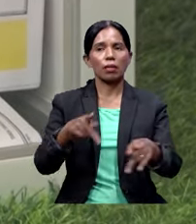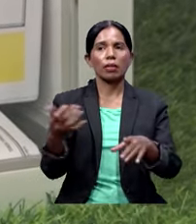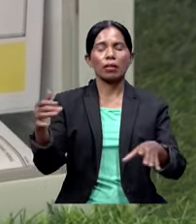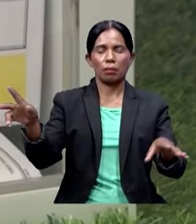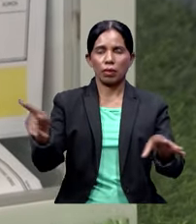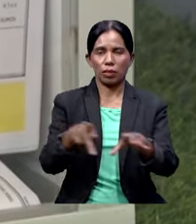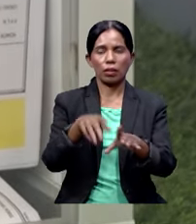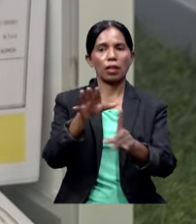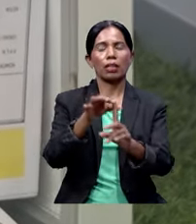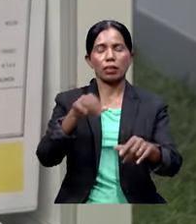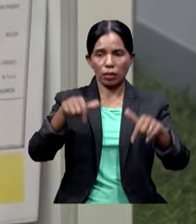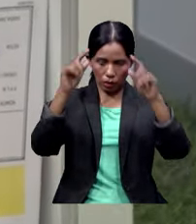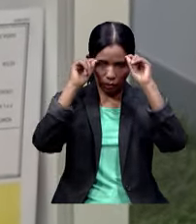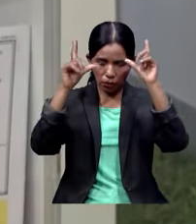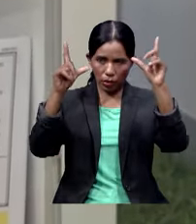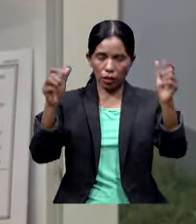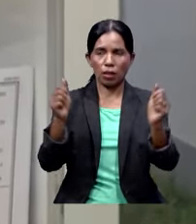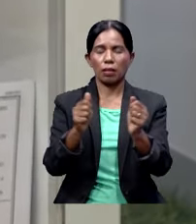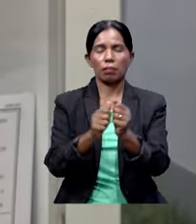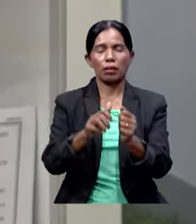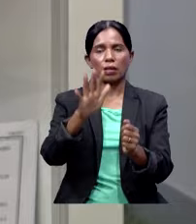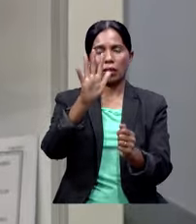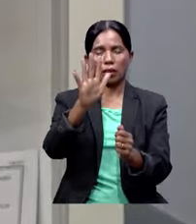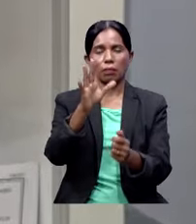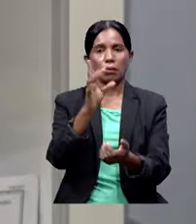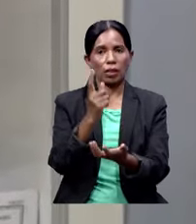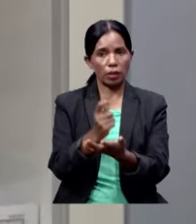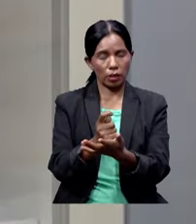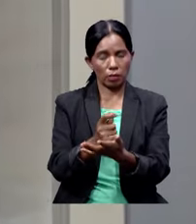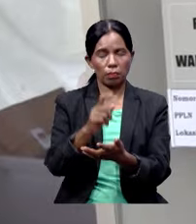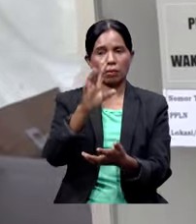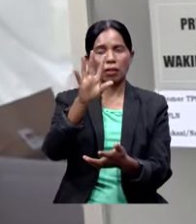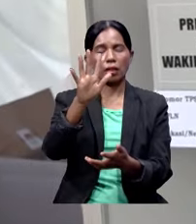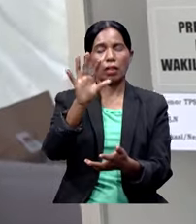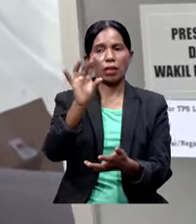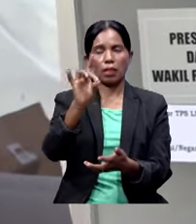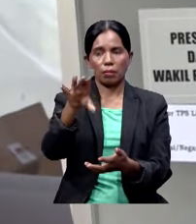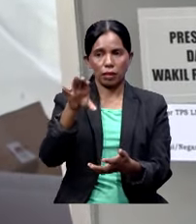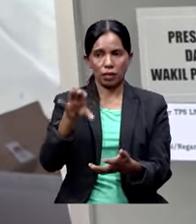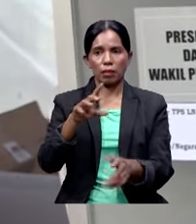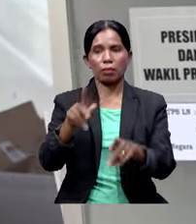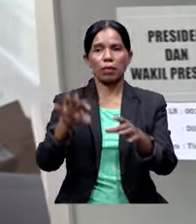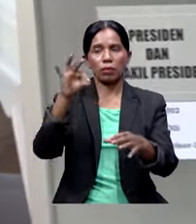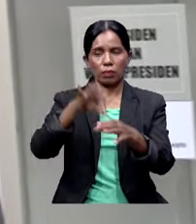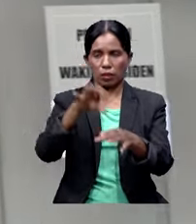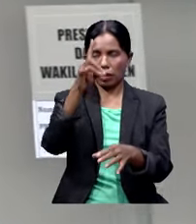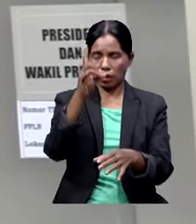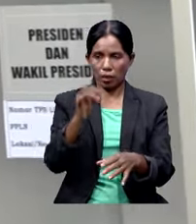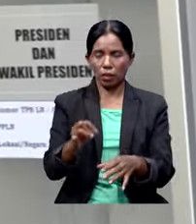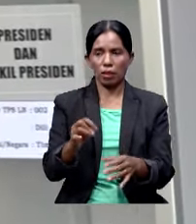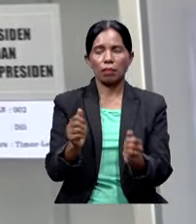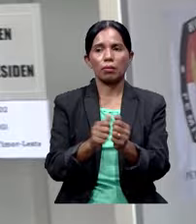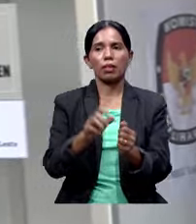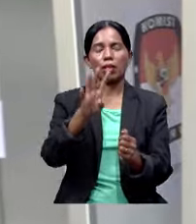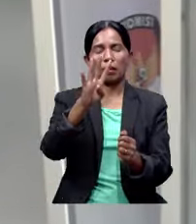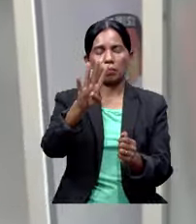eleição em Timor-Leste há muito creio 5 atos walu resing composto husi eleitor Siranebe vota em Dili, reiun hat